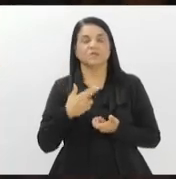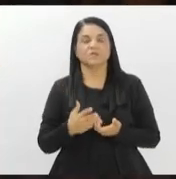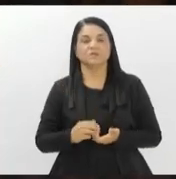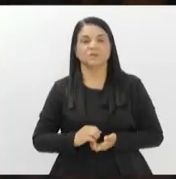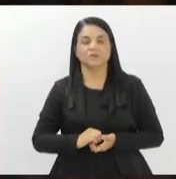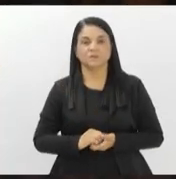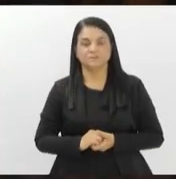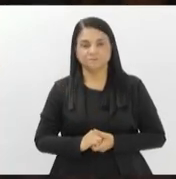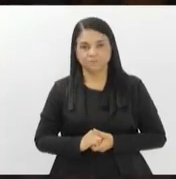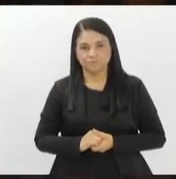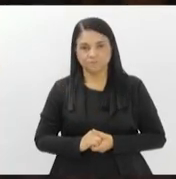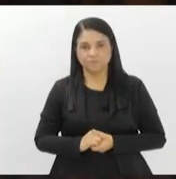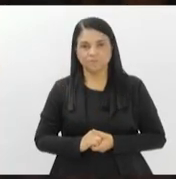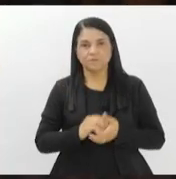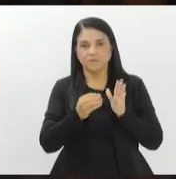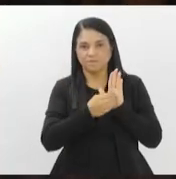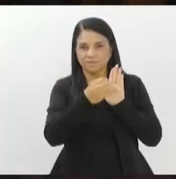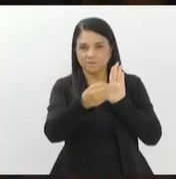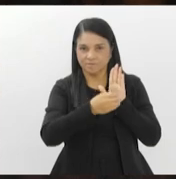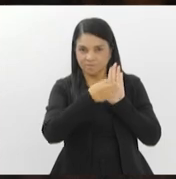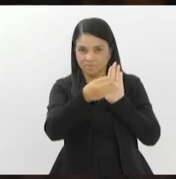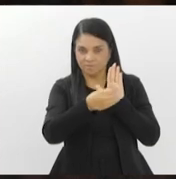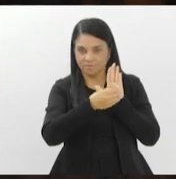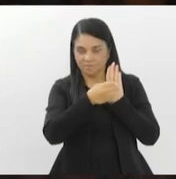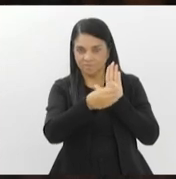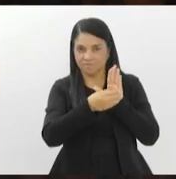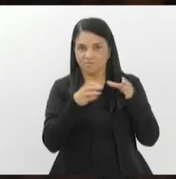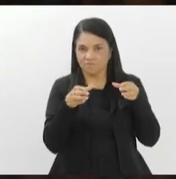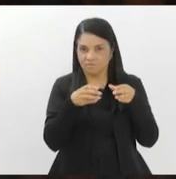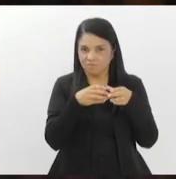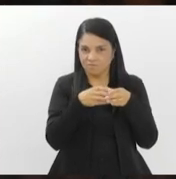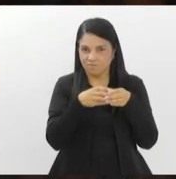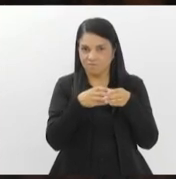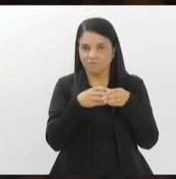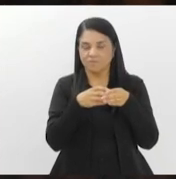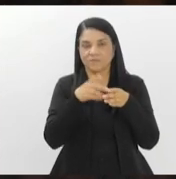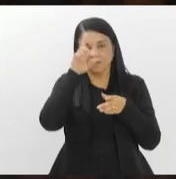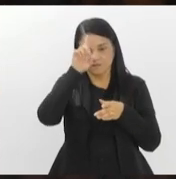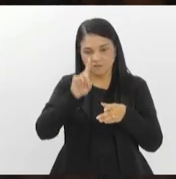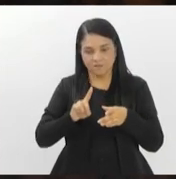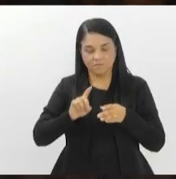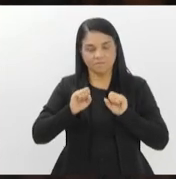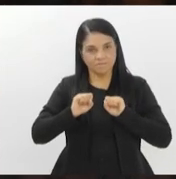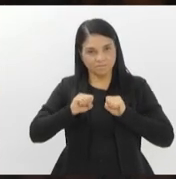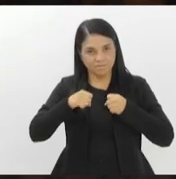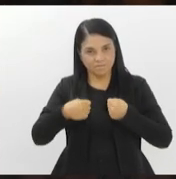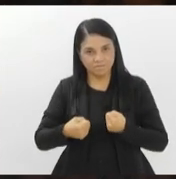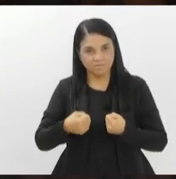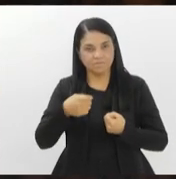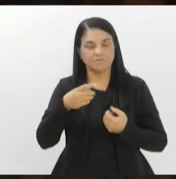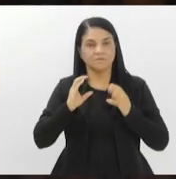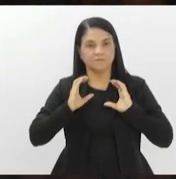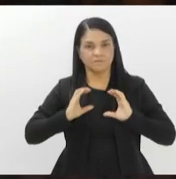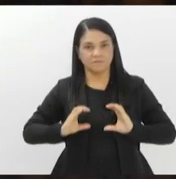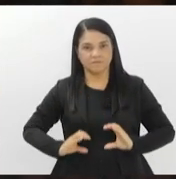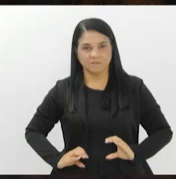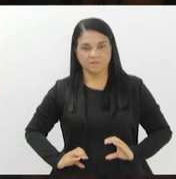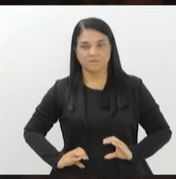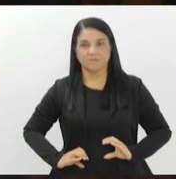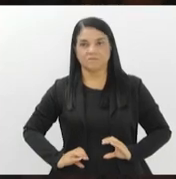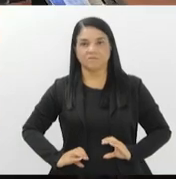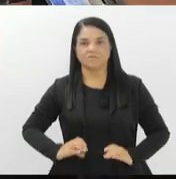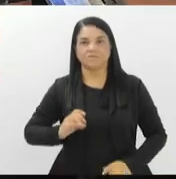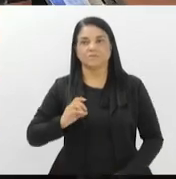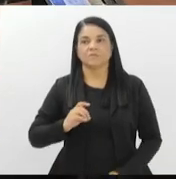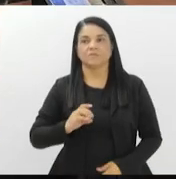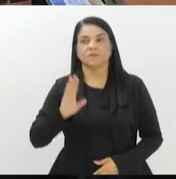e Controle. Para emitir parecer pela Comissão de Defesa dos Direitos da Cidadania... O deputado